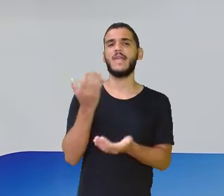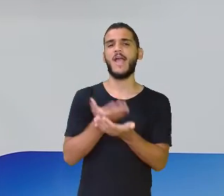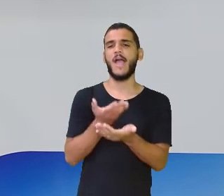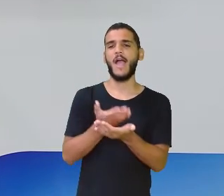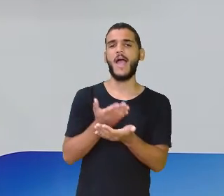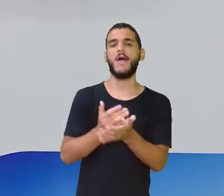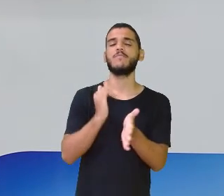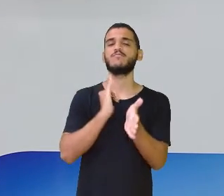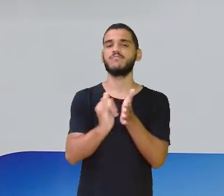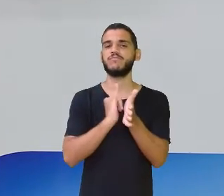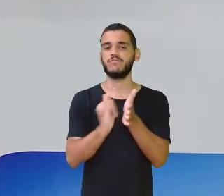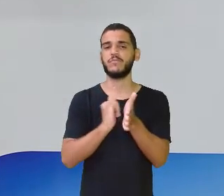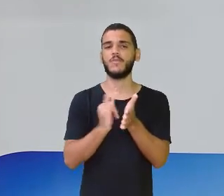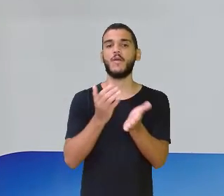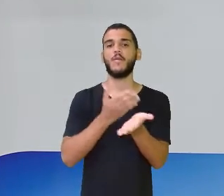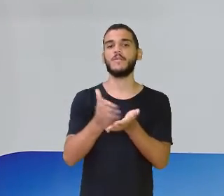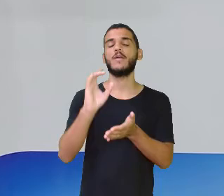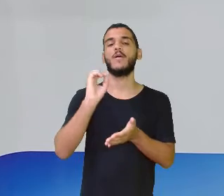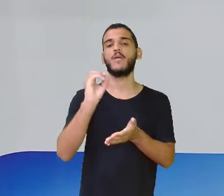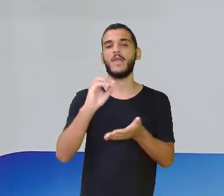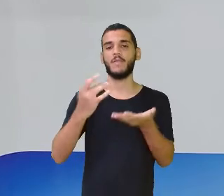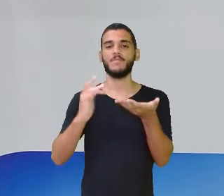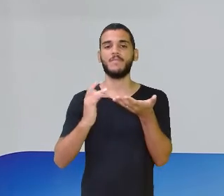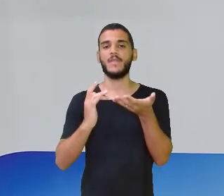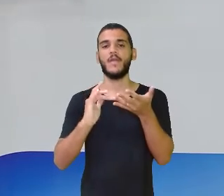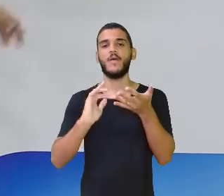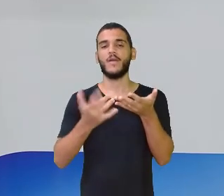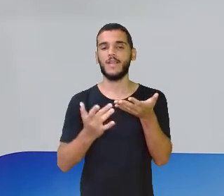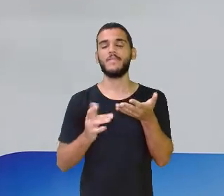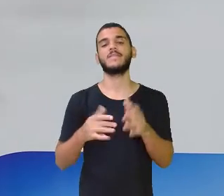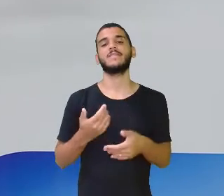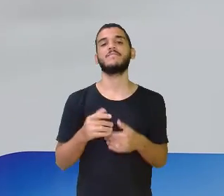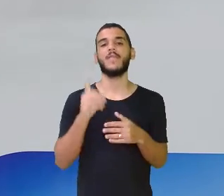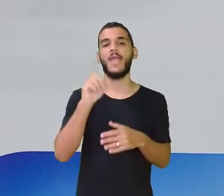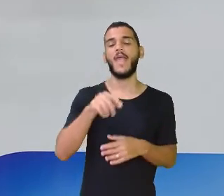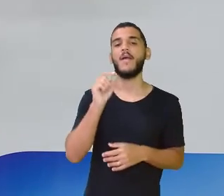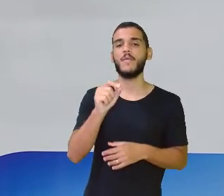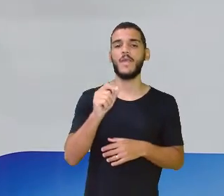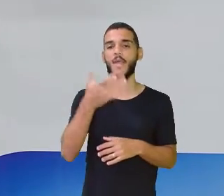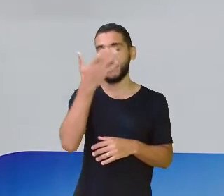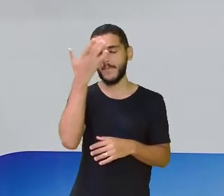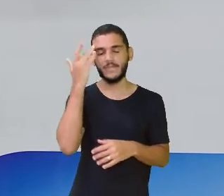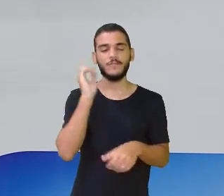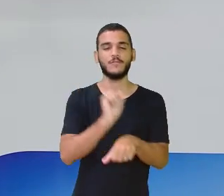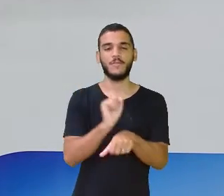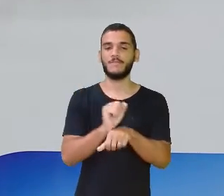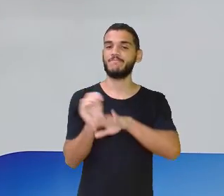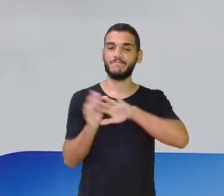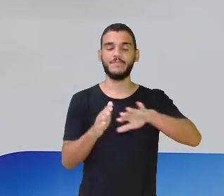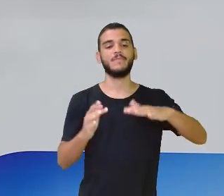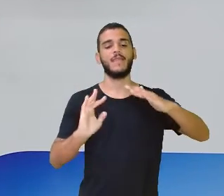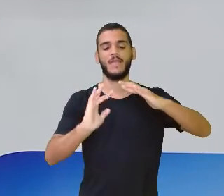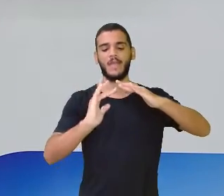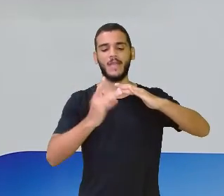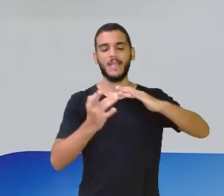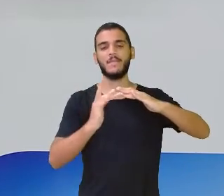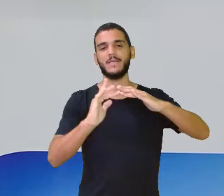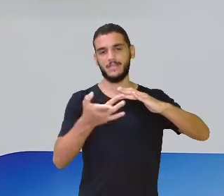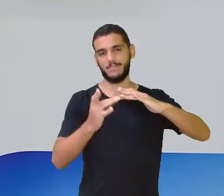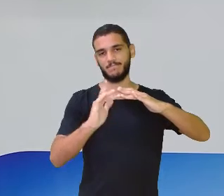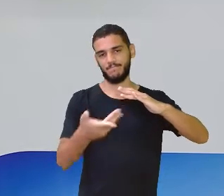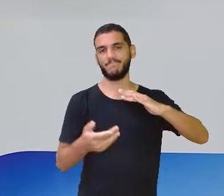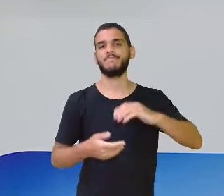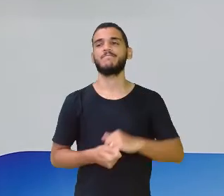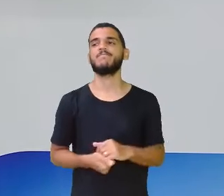eu comecei aqui com o clímax, ó. Momento de suspense. Quem está na interação? E ao apresentar a professora Kedma,